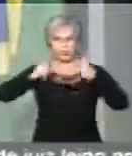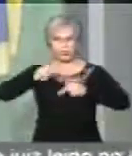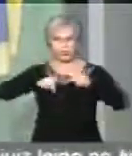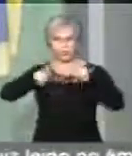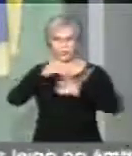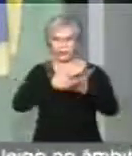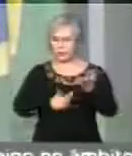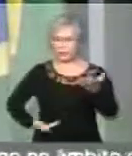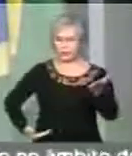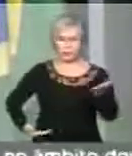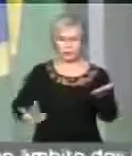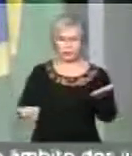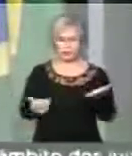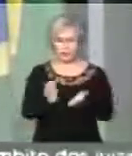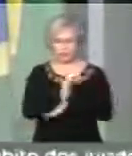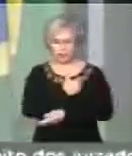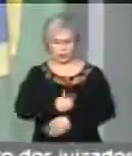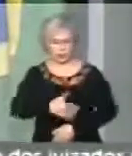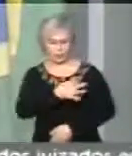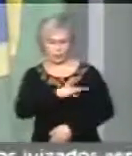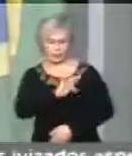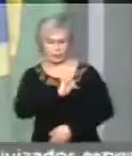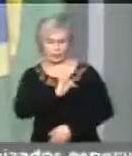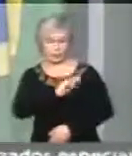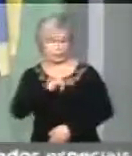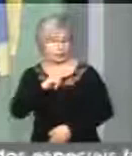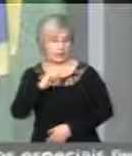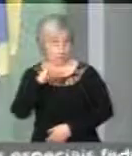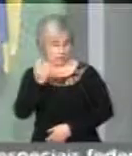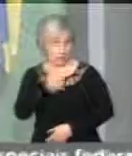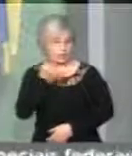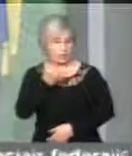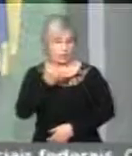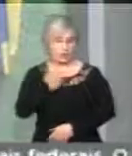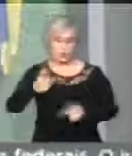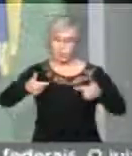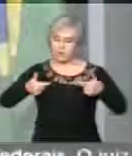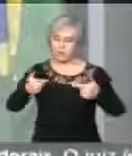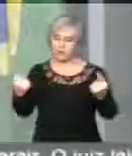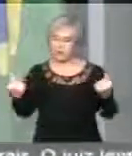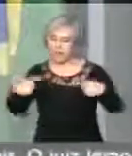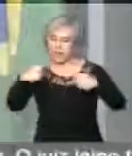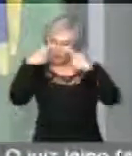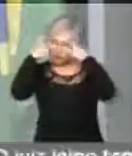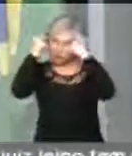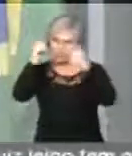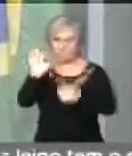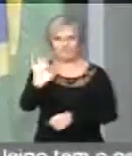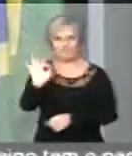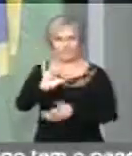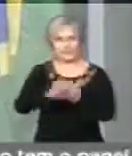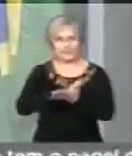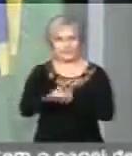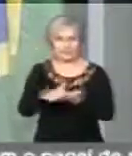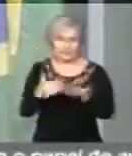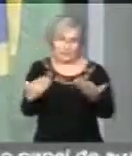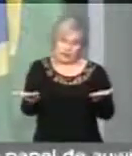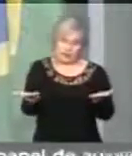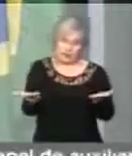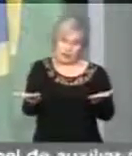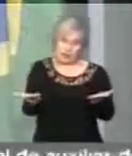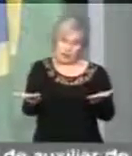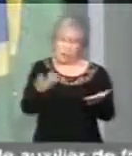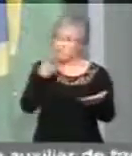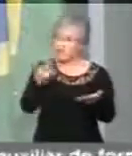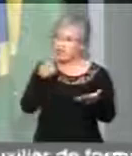adotada pelo governo do PT que viesse combater a violência. Portanto, culpar o